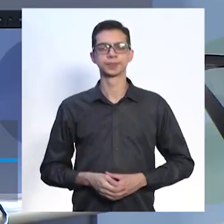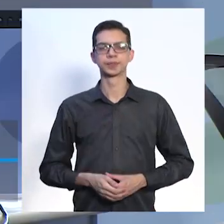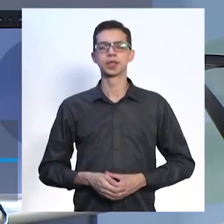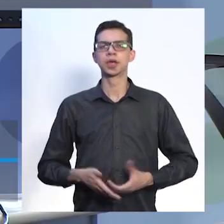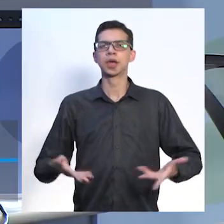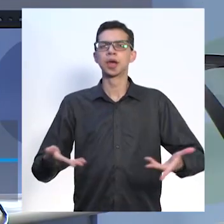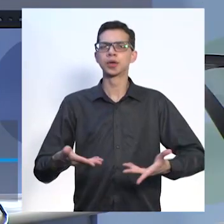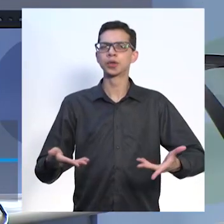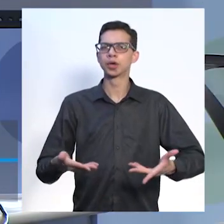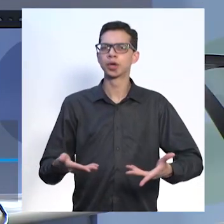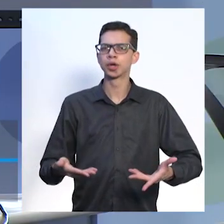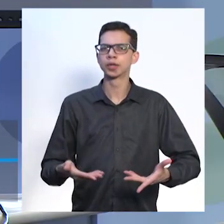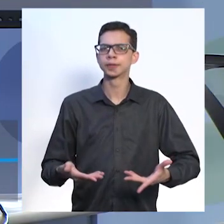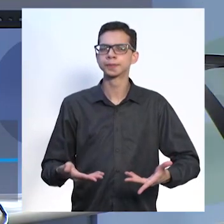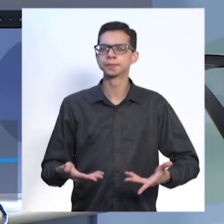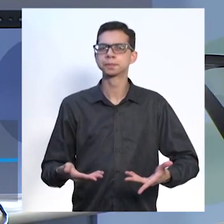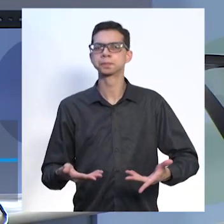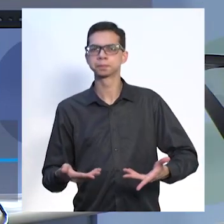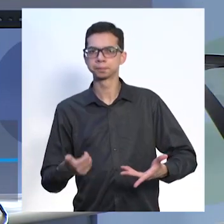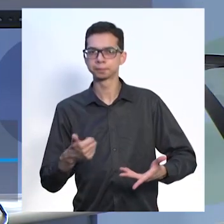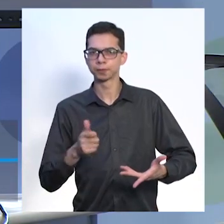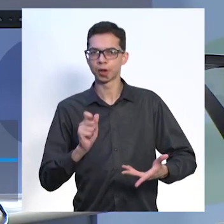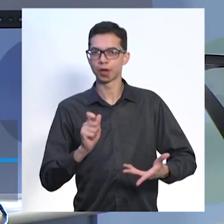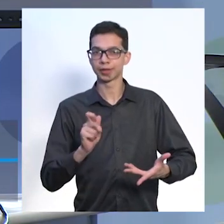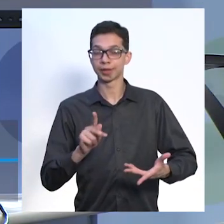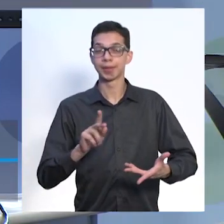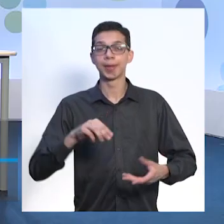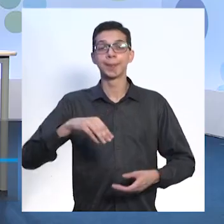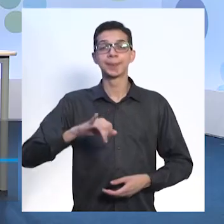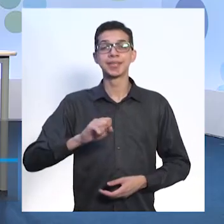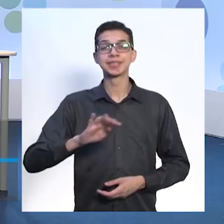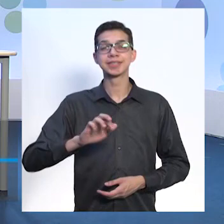ler, eu acabei de dar a resposta. Parabéns, professor.